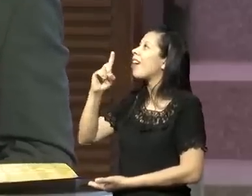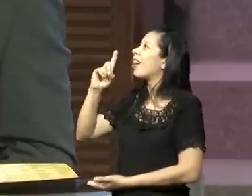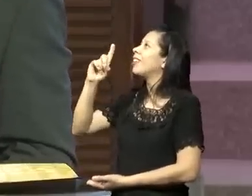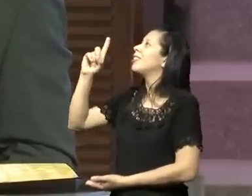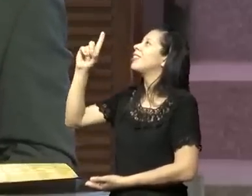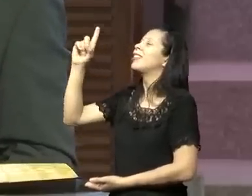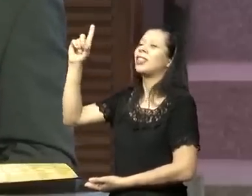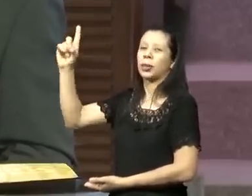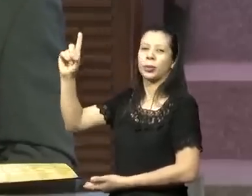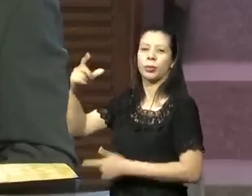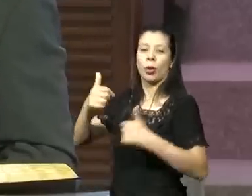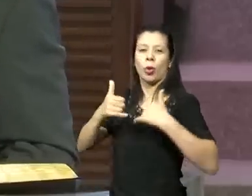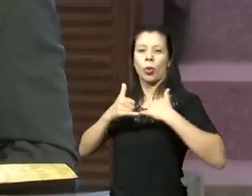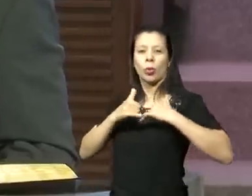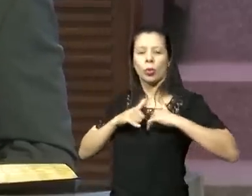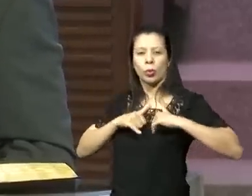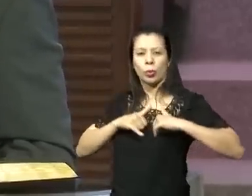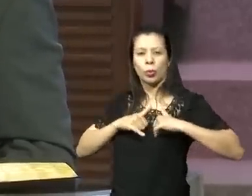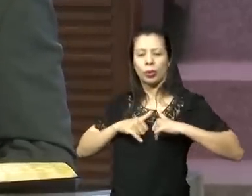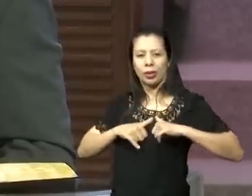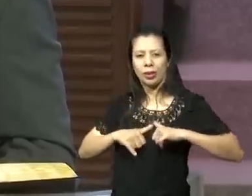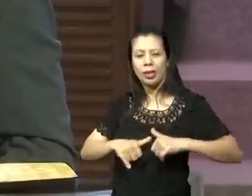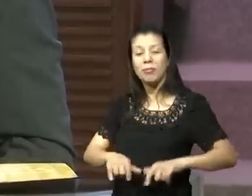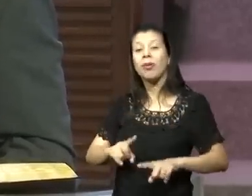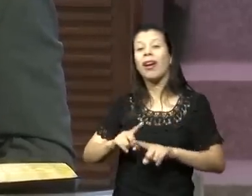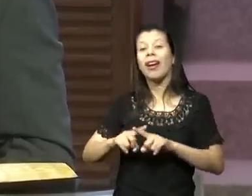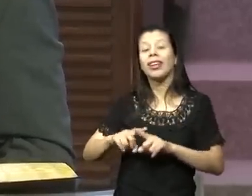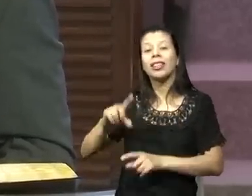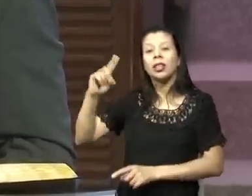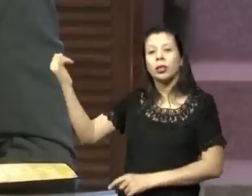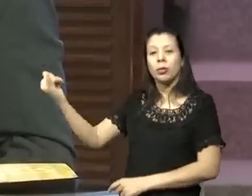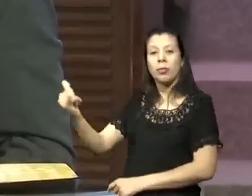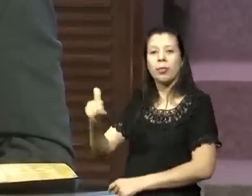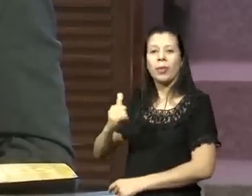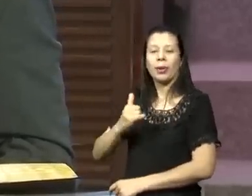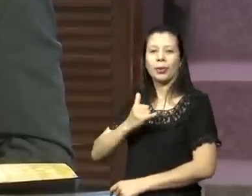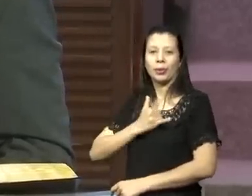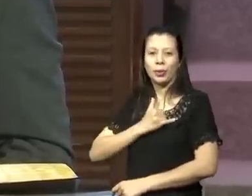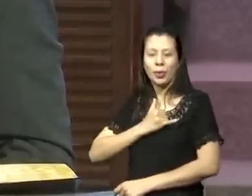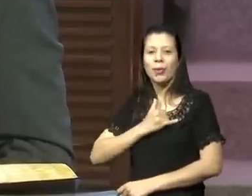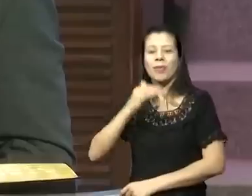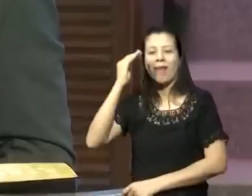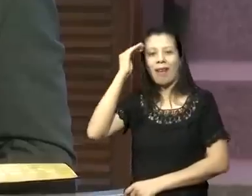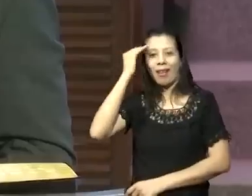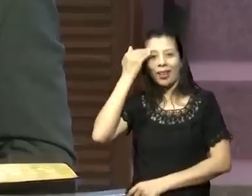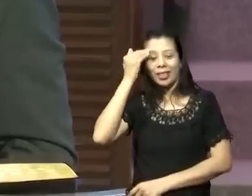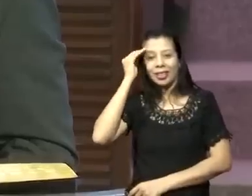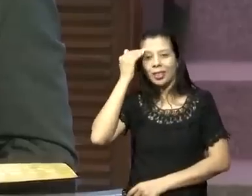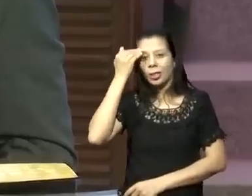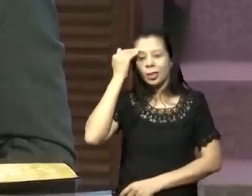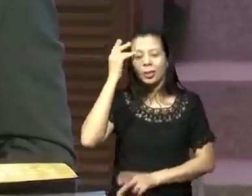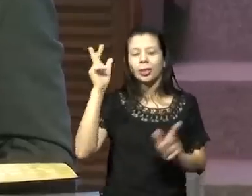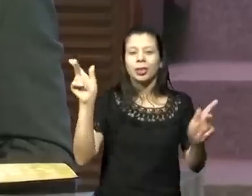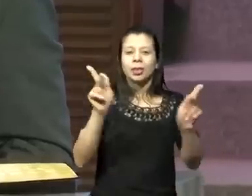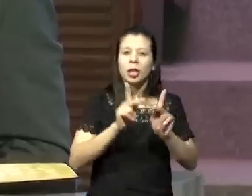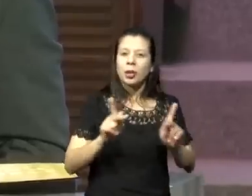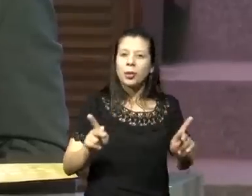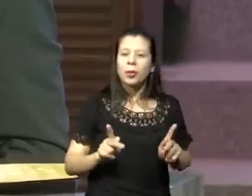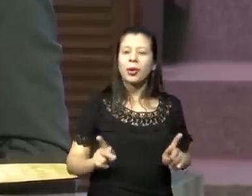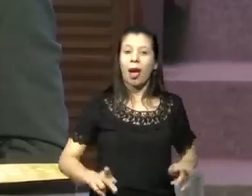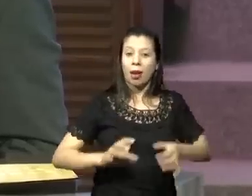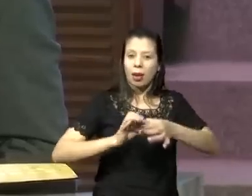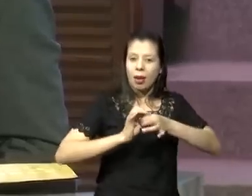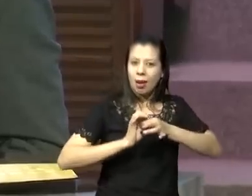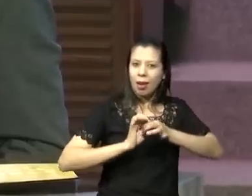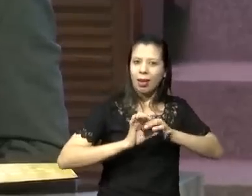do pecado Conhecereis a verdade e a verdade vos libertará a justificação é Libertadora a auto justificação